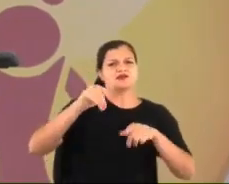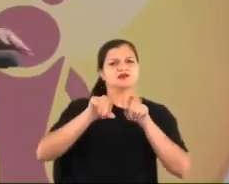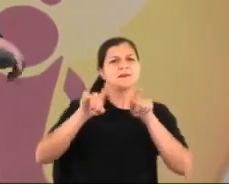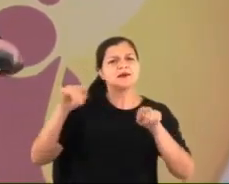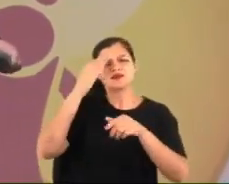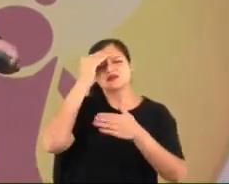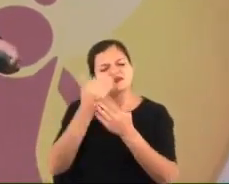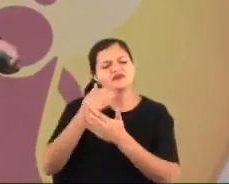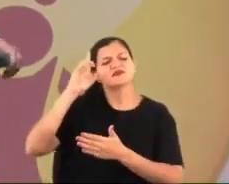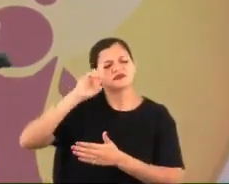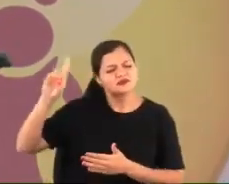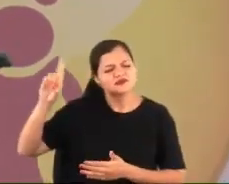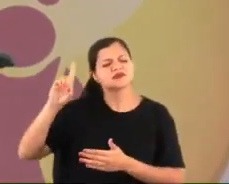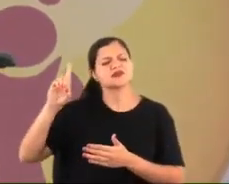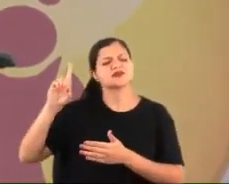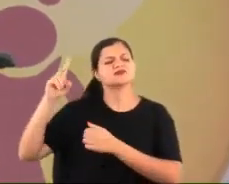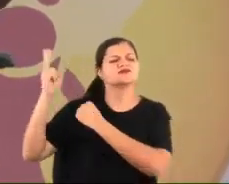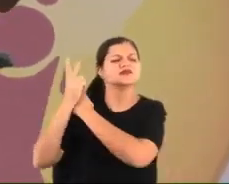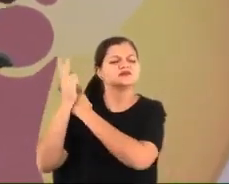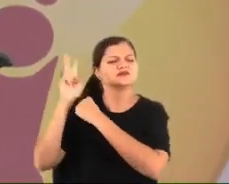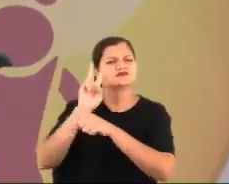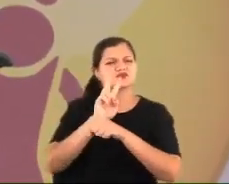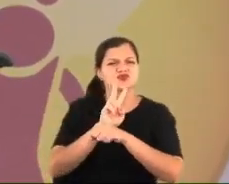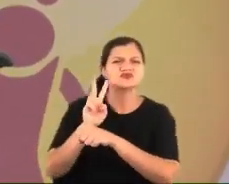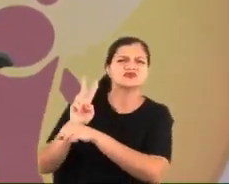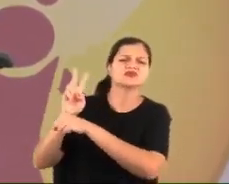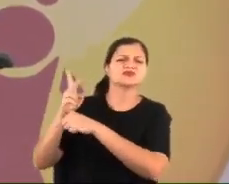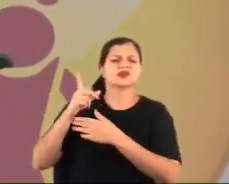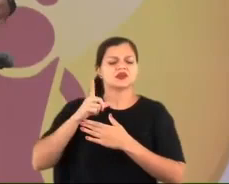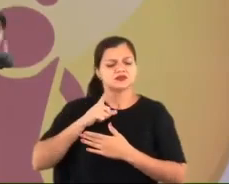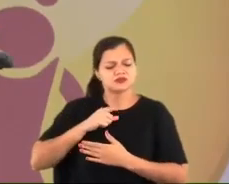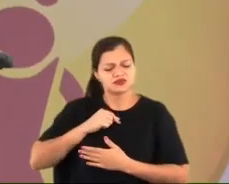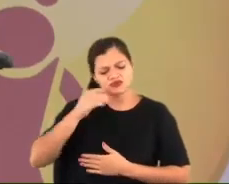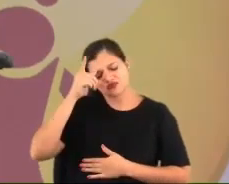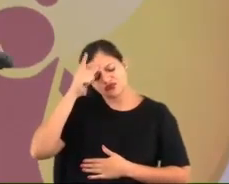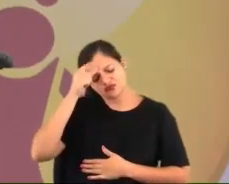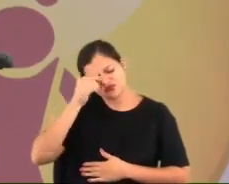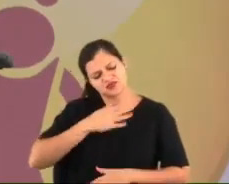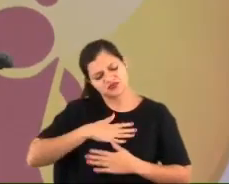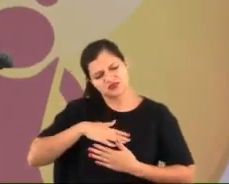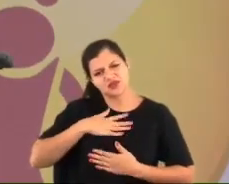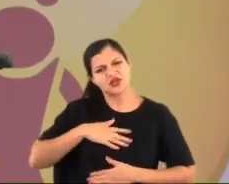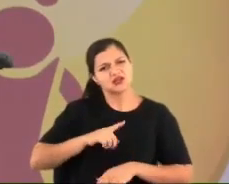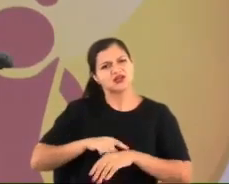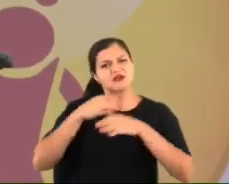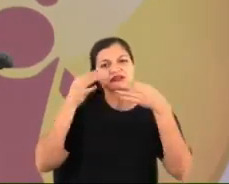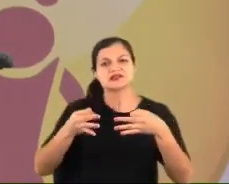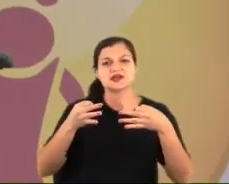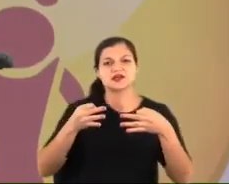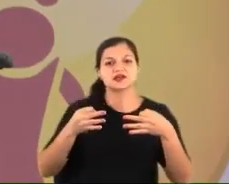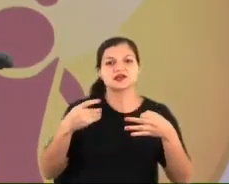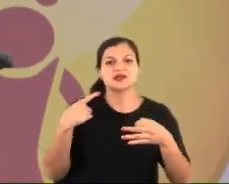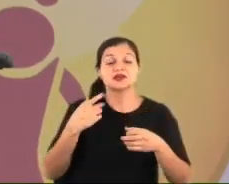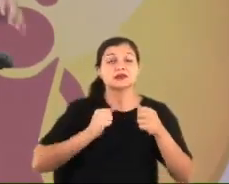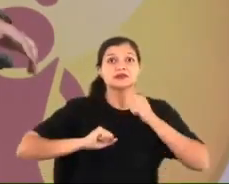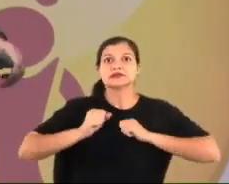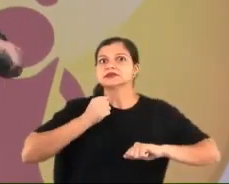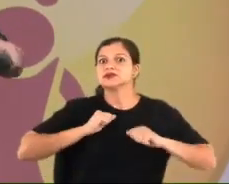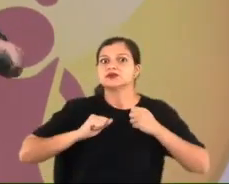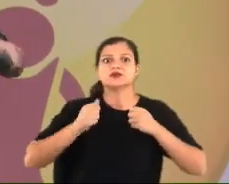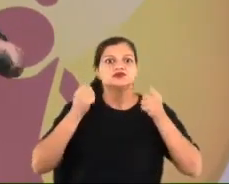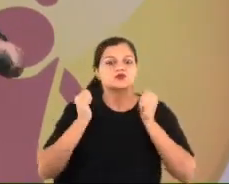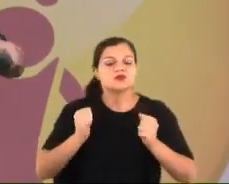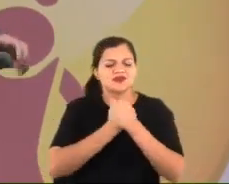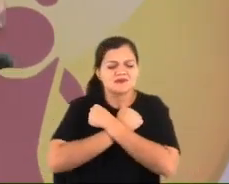nos dar o refrigério na hora certa. E eu não vejo a hora de ver a igreja lotada novamente. Eu não vejo a hora de poder abraçar as